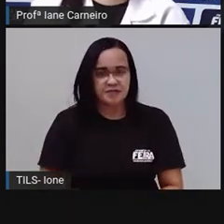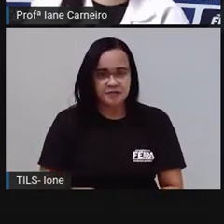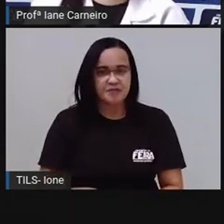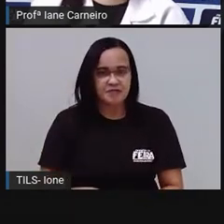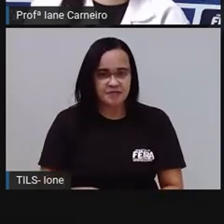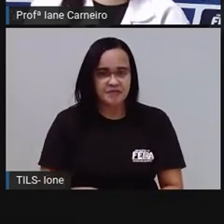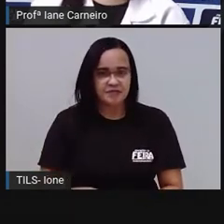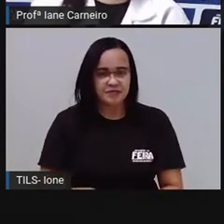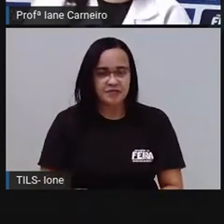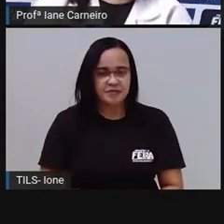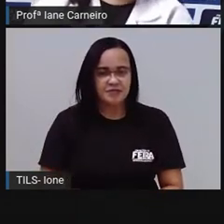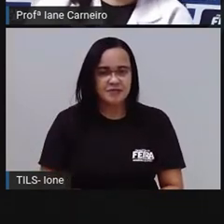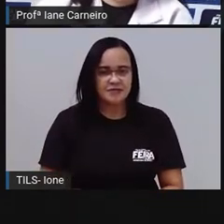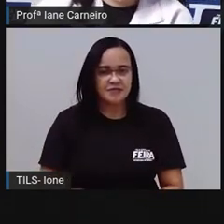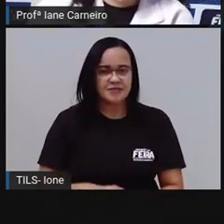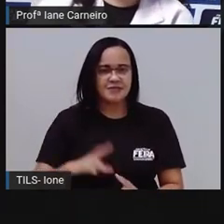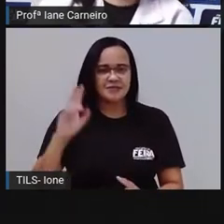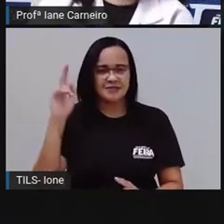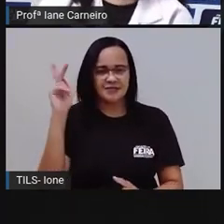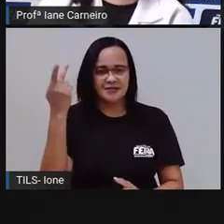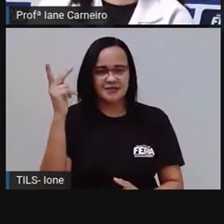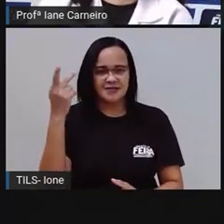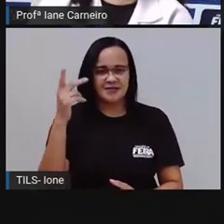H, linha.